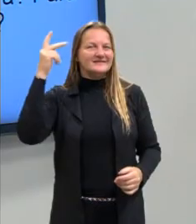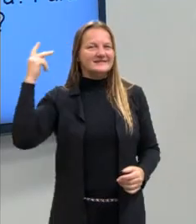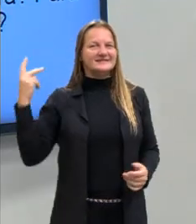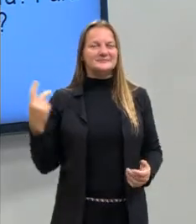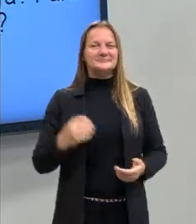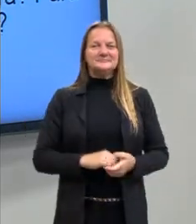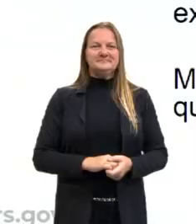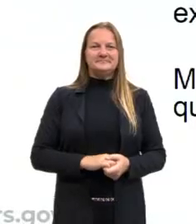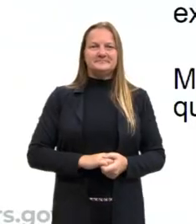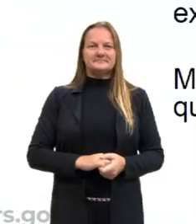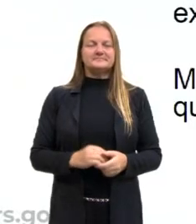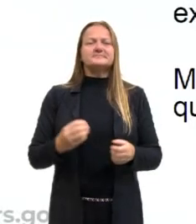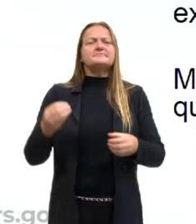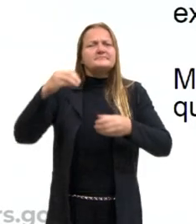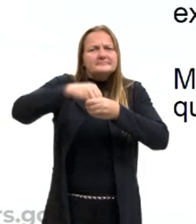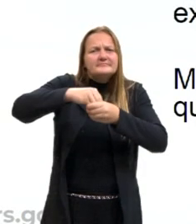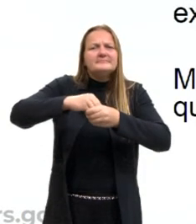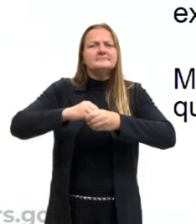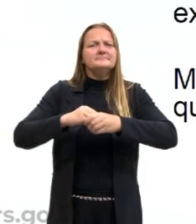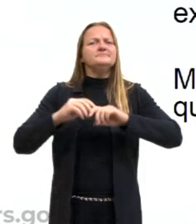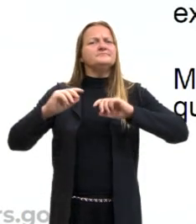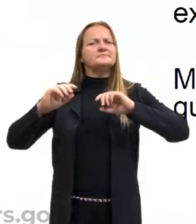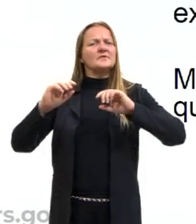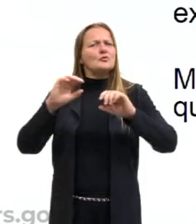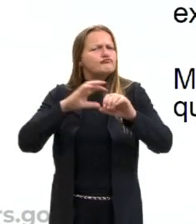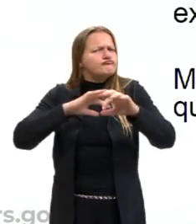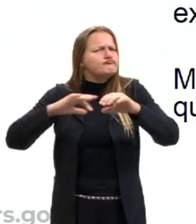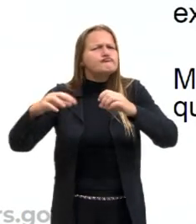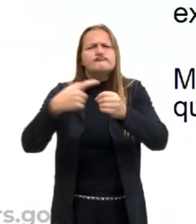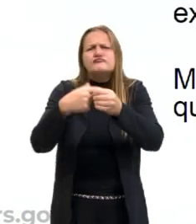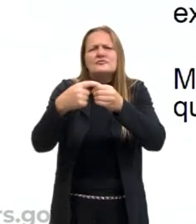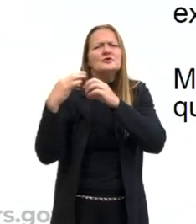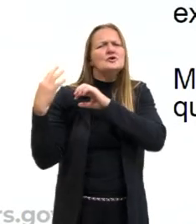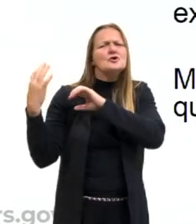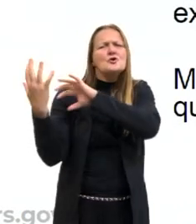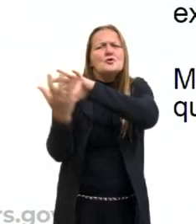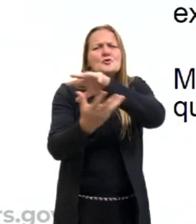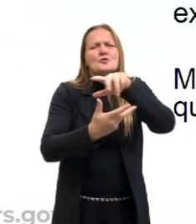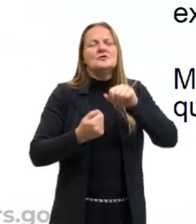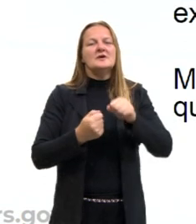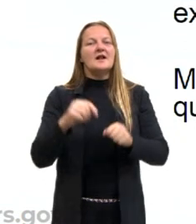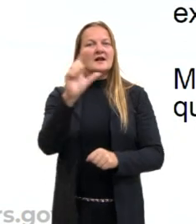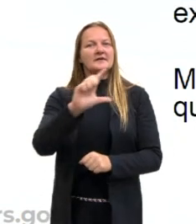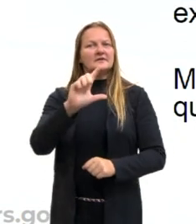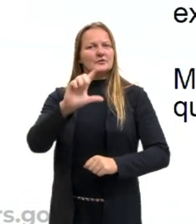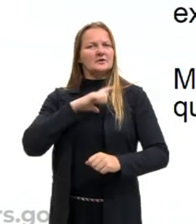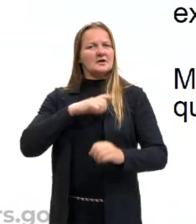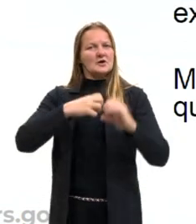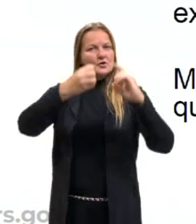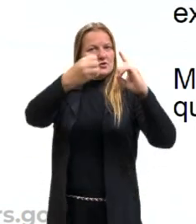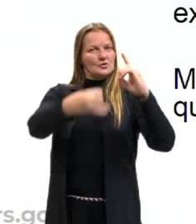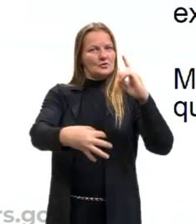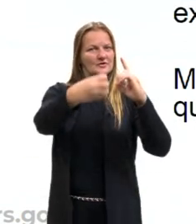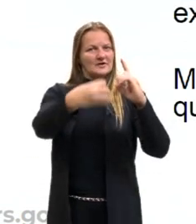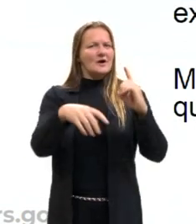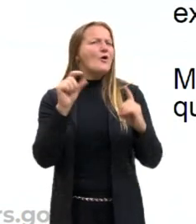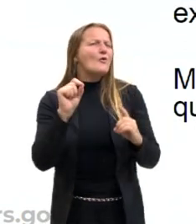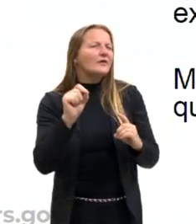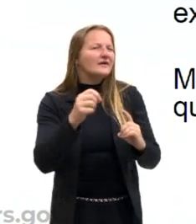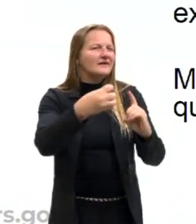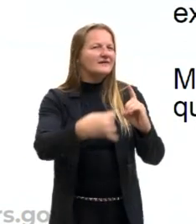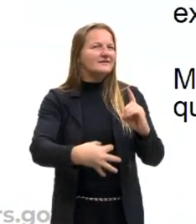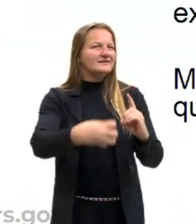está presente em todas as ações da literatura está presente em toda a literatura é uma arte logo quando a gente vai fazer uma definição do que